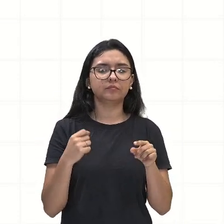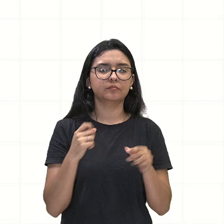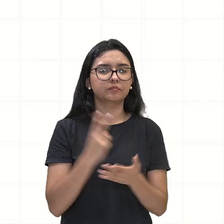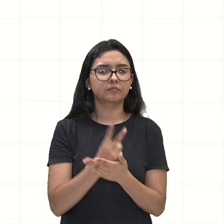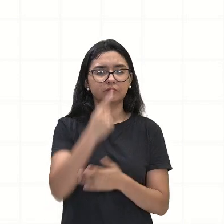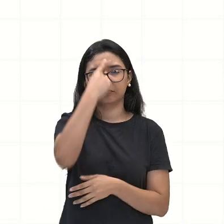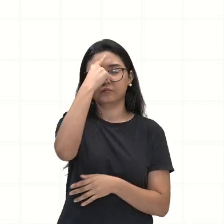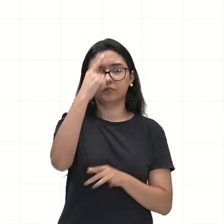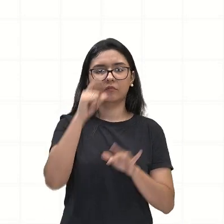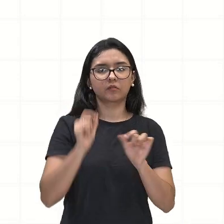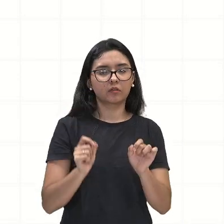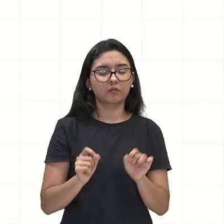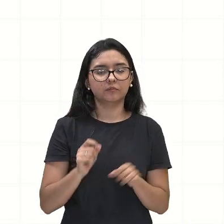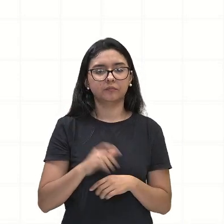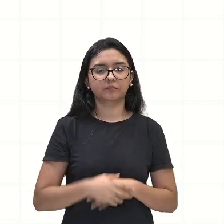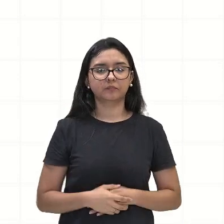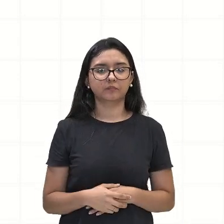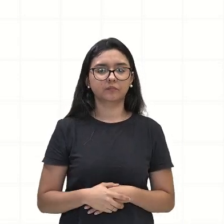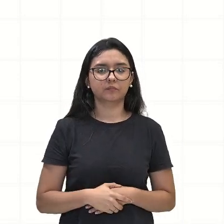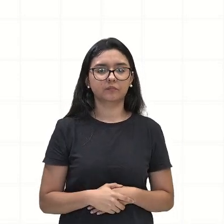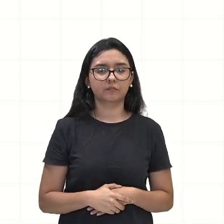pensar em